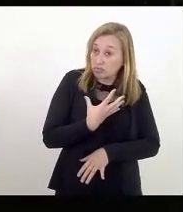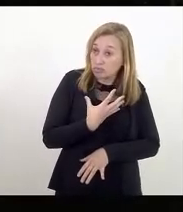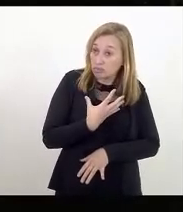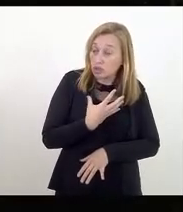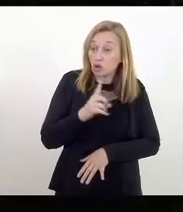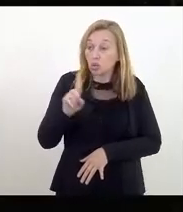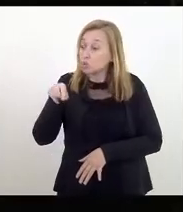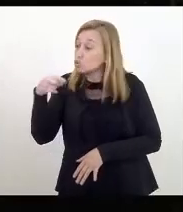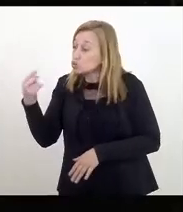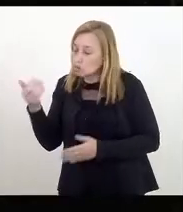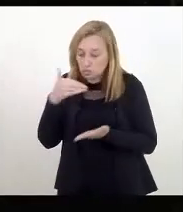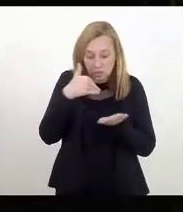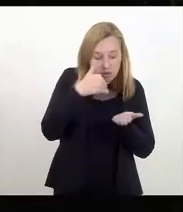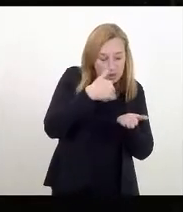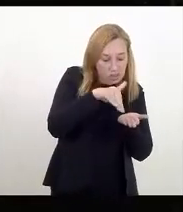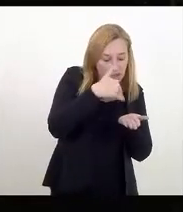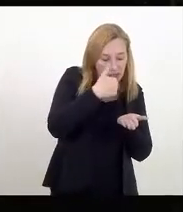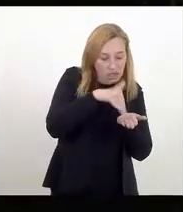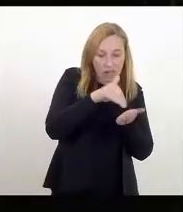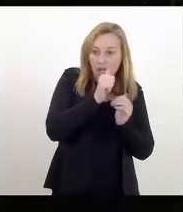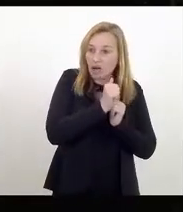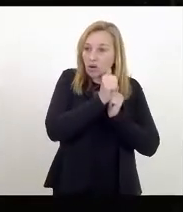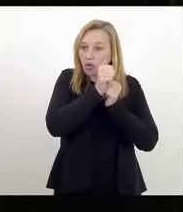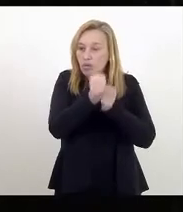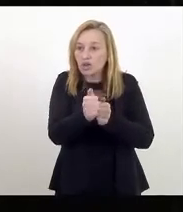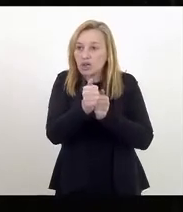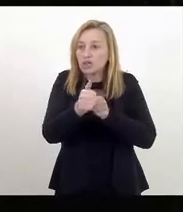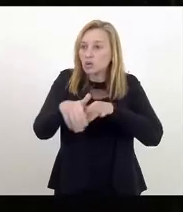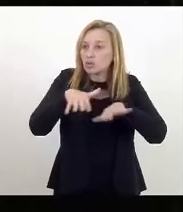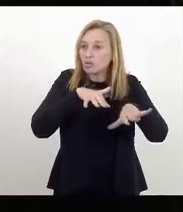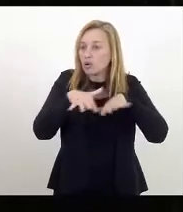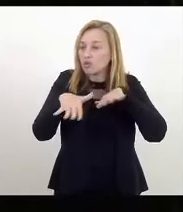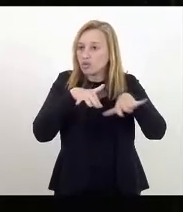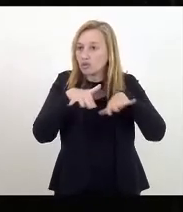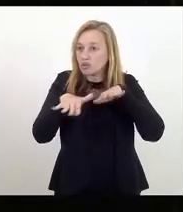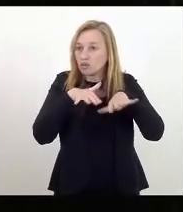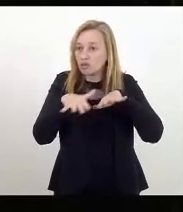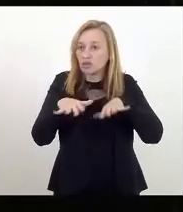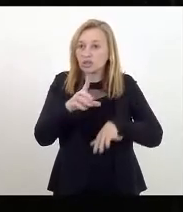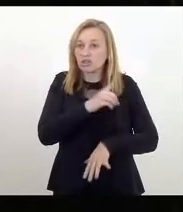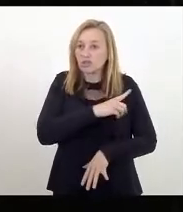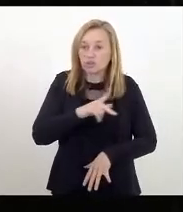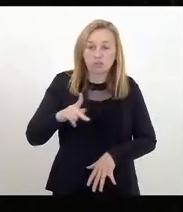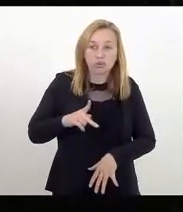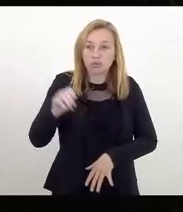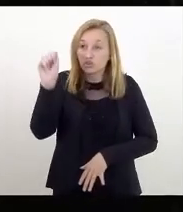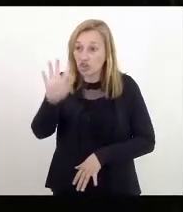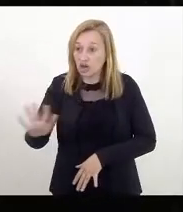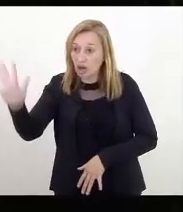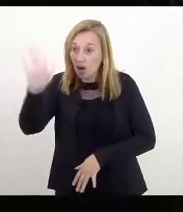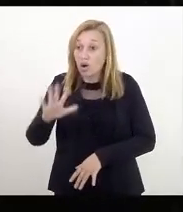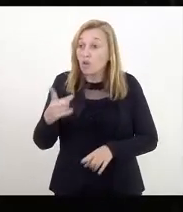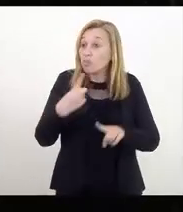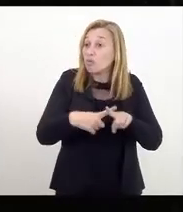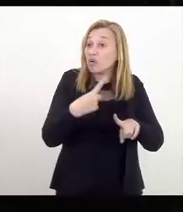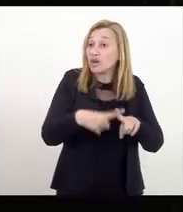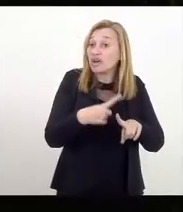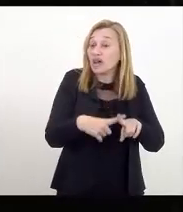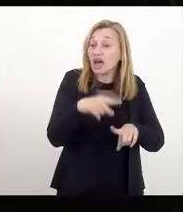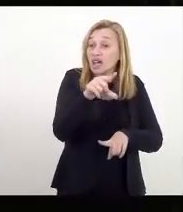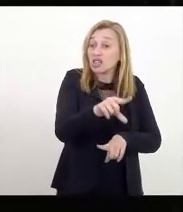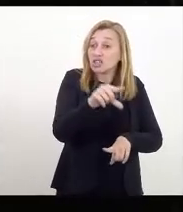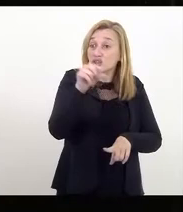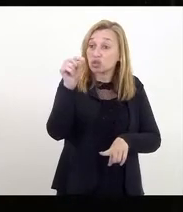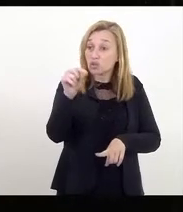secretários acompanhassem o movimento que fez o Defensor Público Geral, porque a decisão